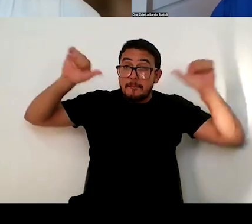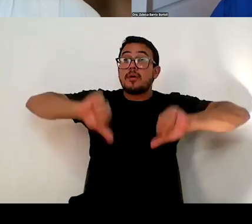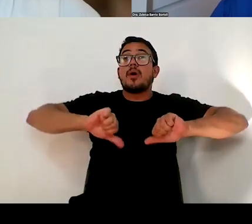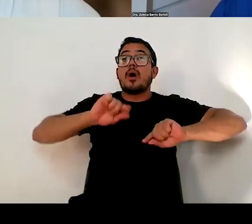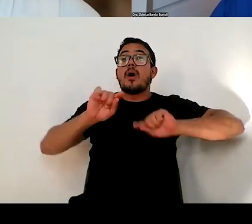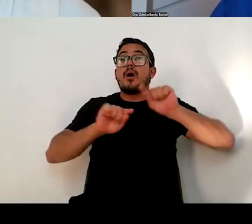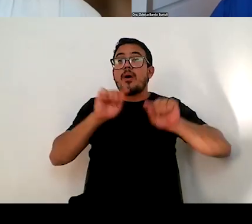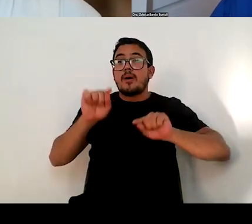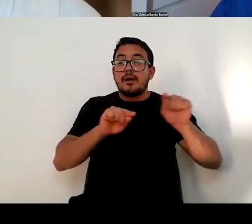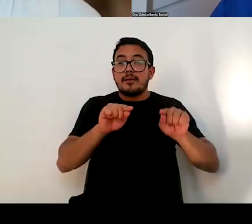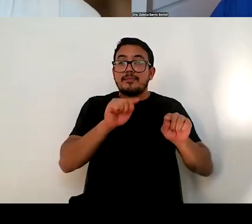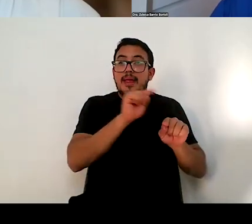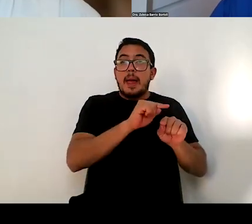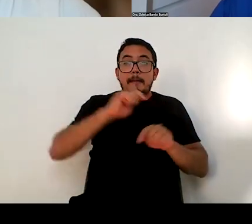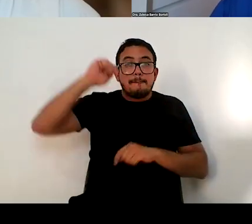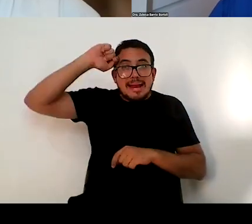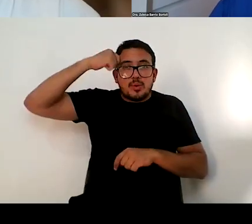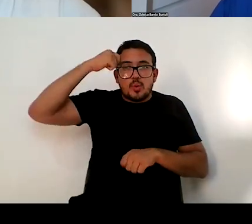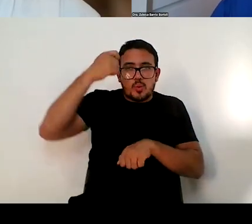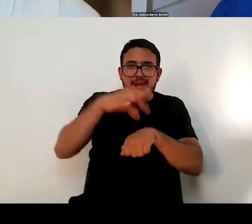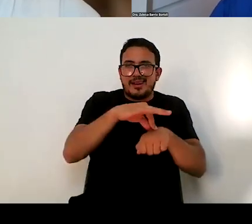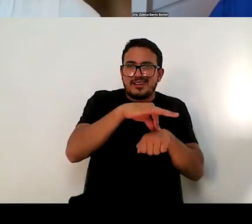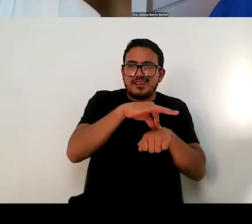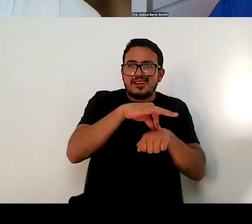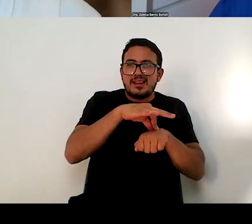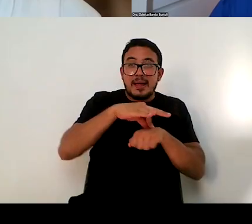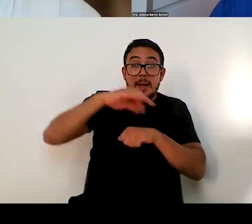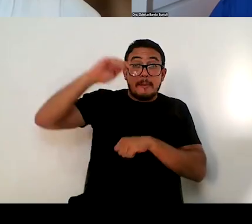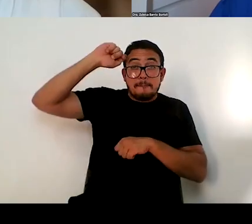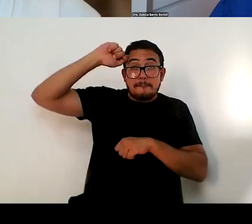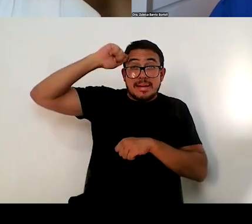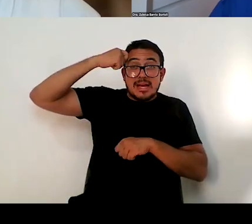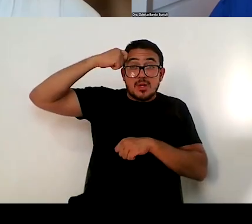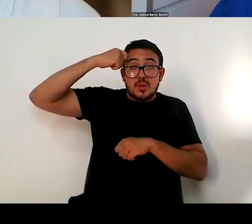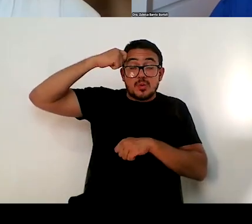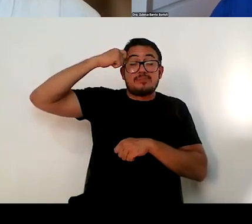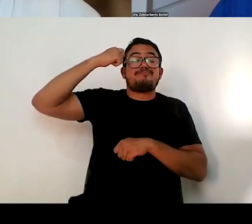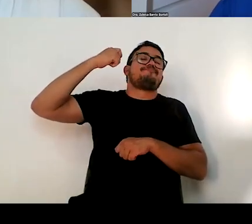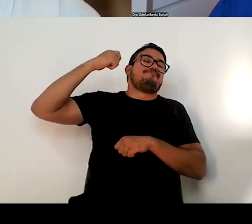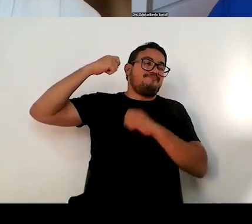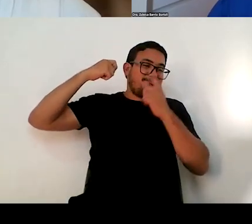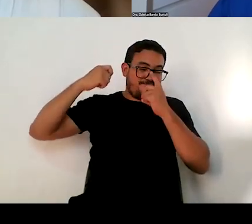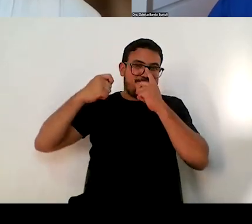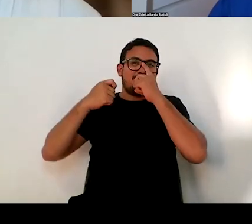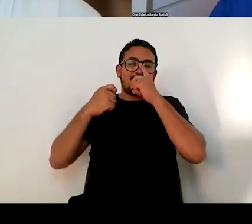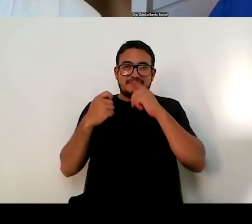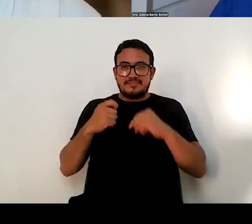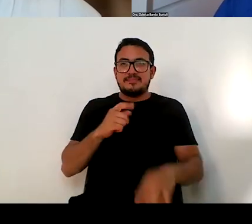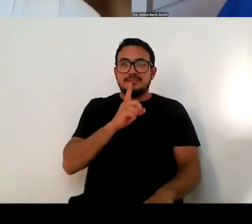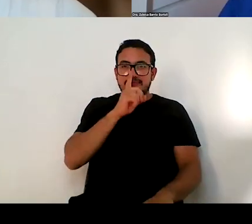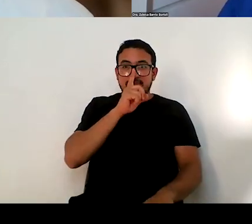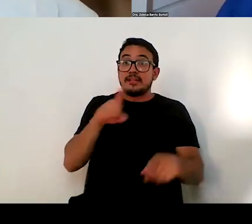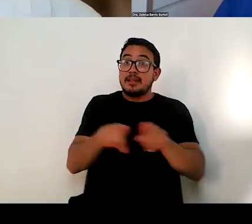substâncias que são cancerígenas. Tá? Isso vale inclusive para a pele do frango, aquele frango crocante, né,